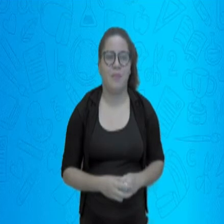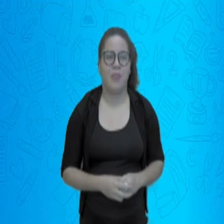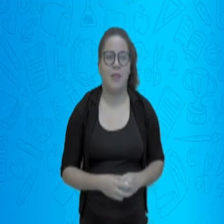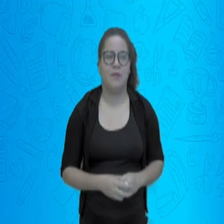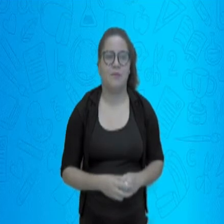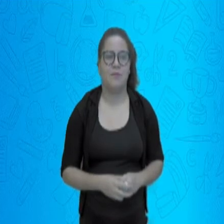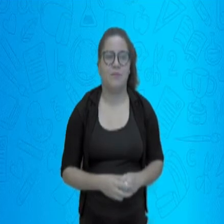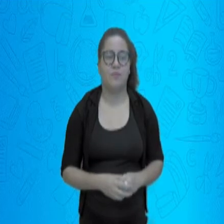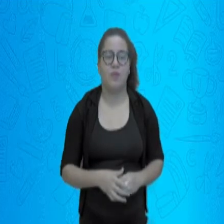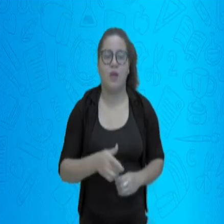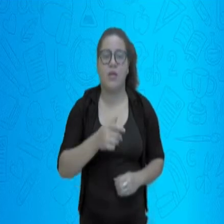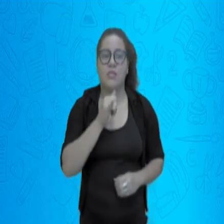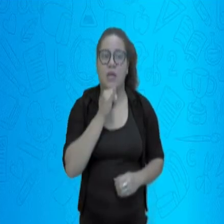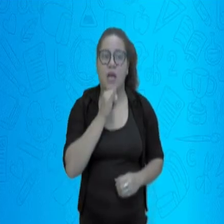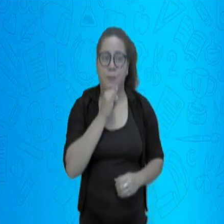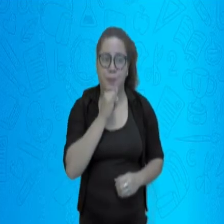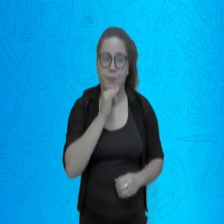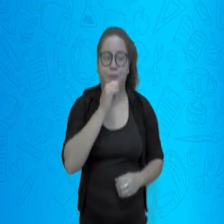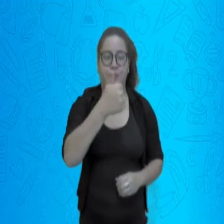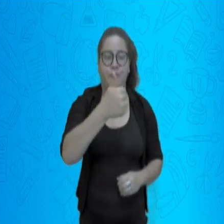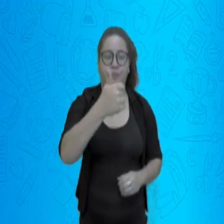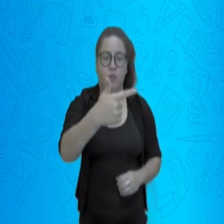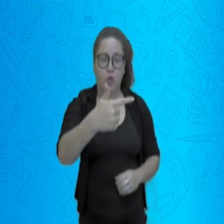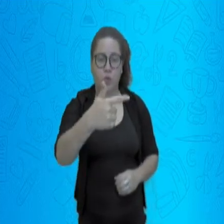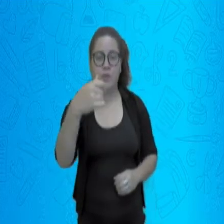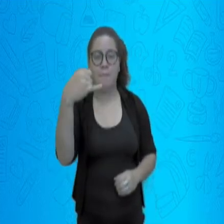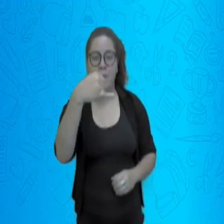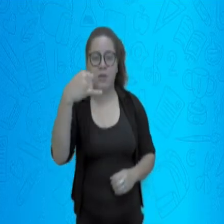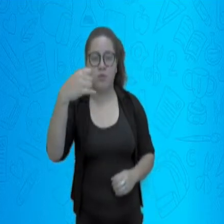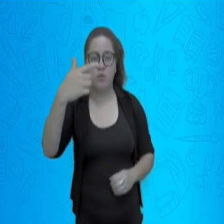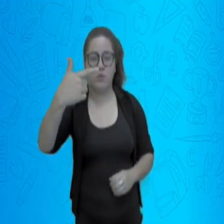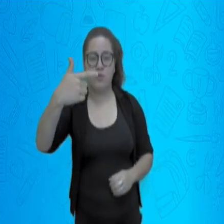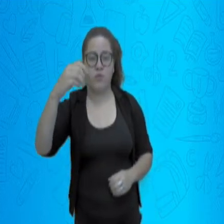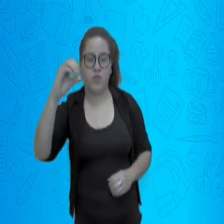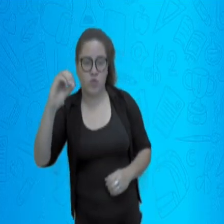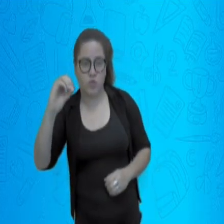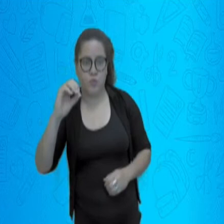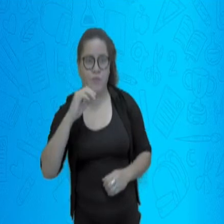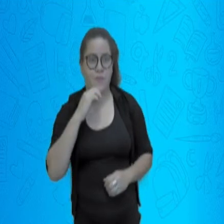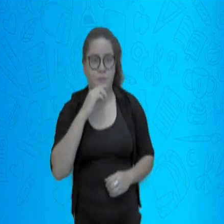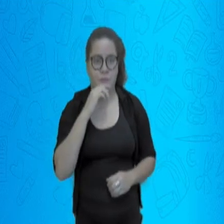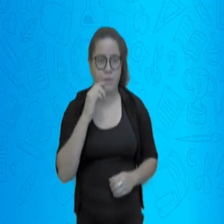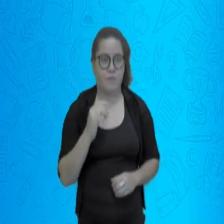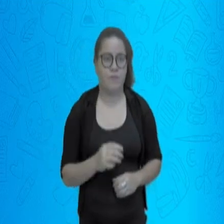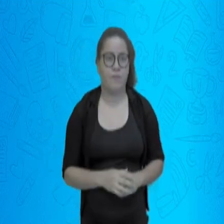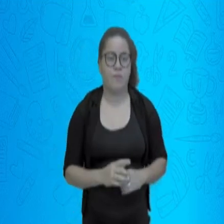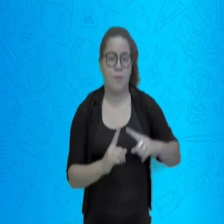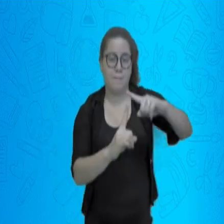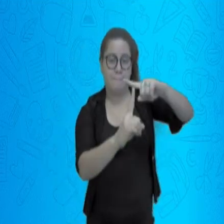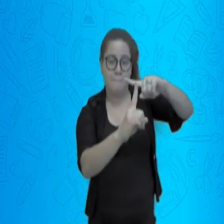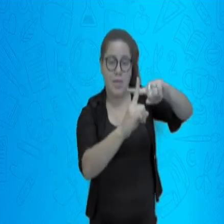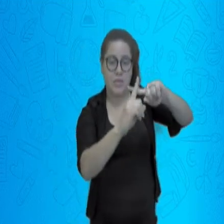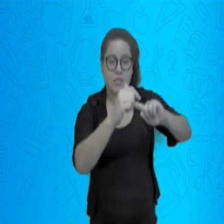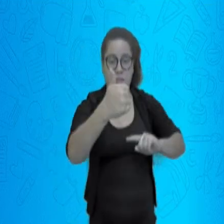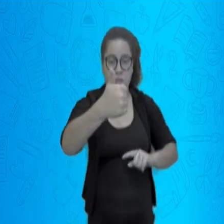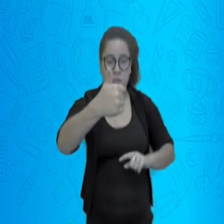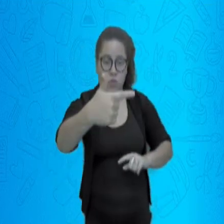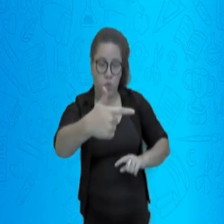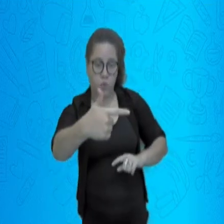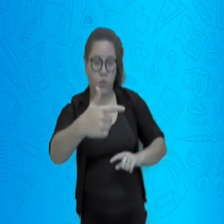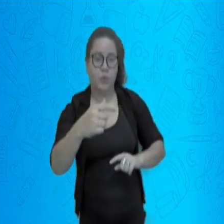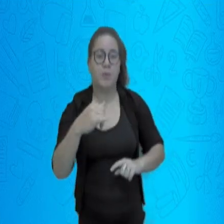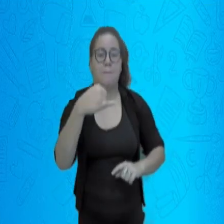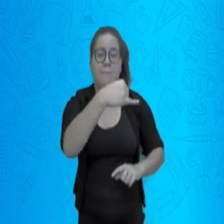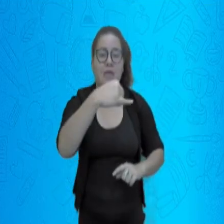Aqui, 12 menos 20 menos 8. Ó, mais 12